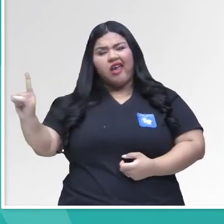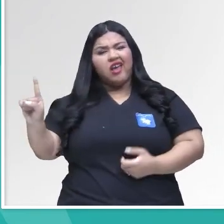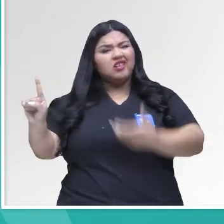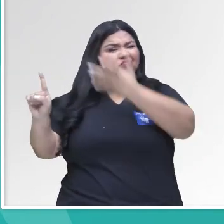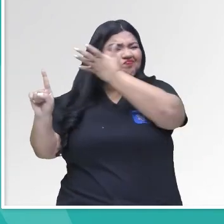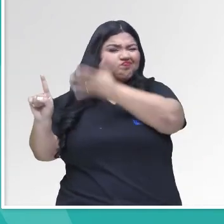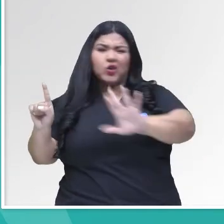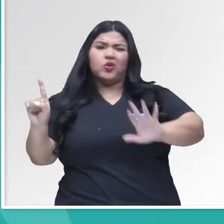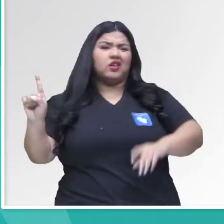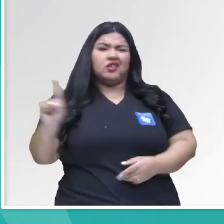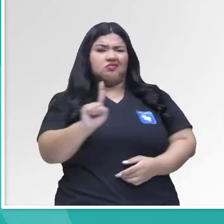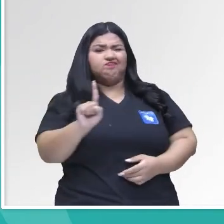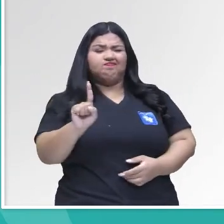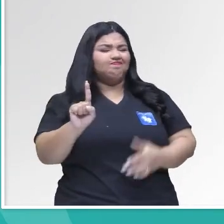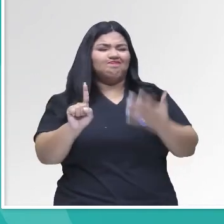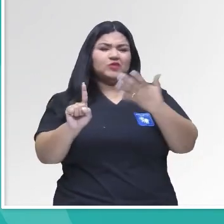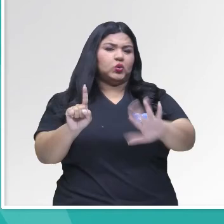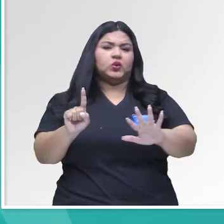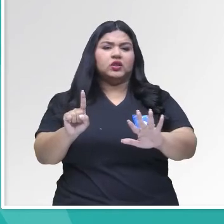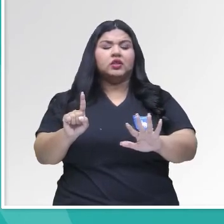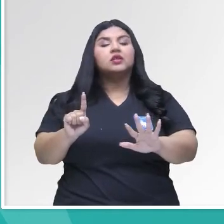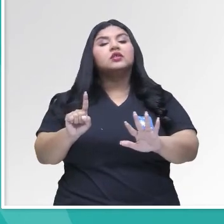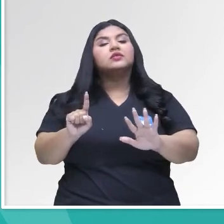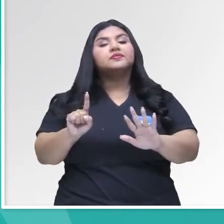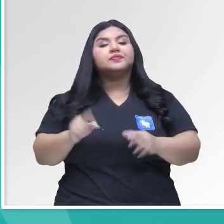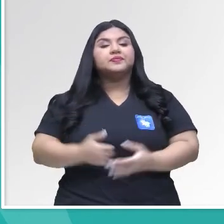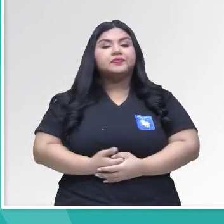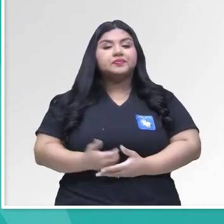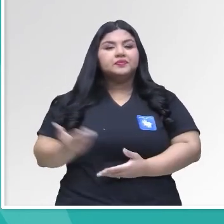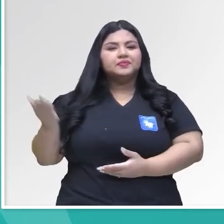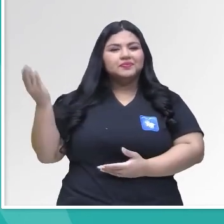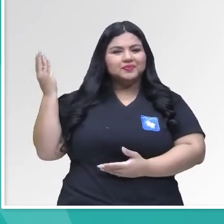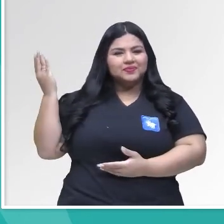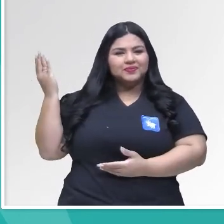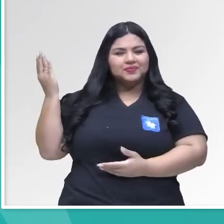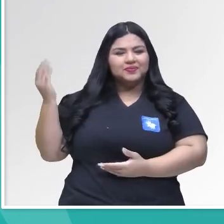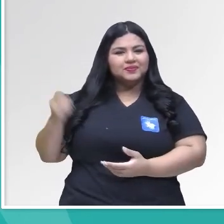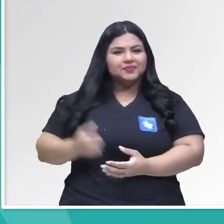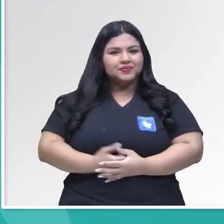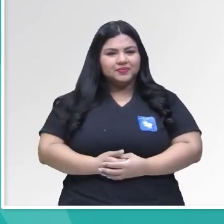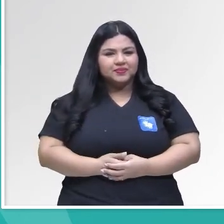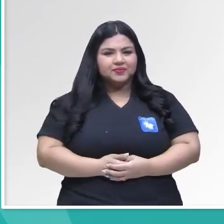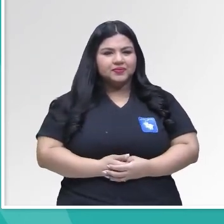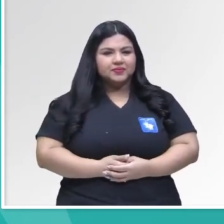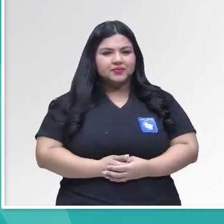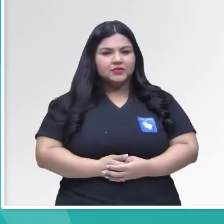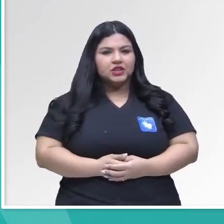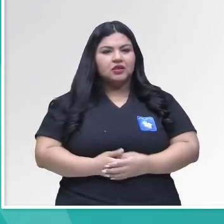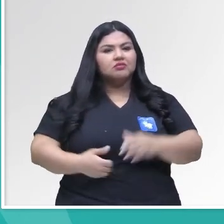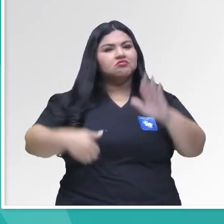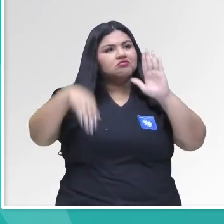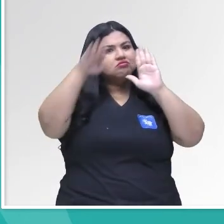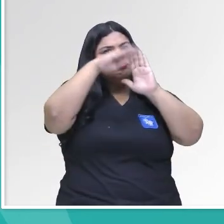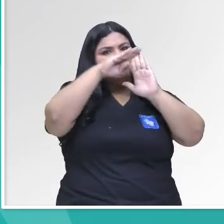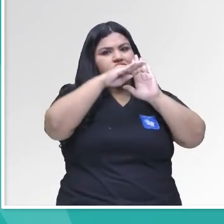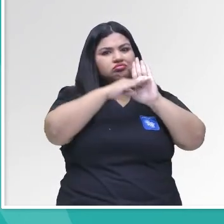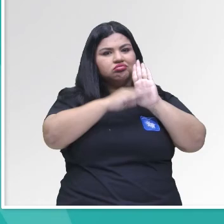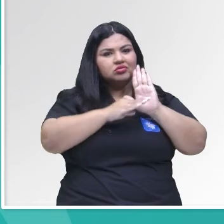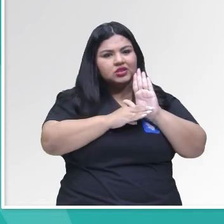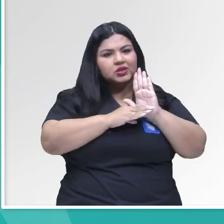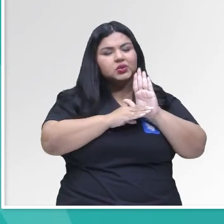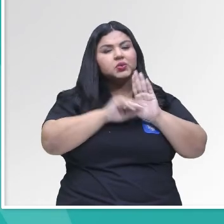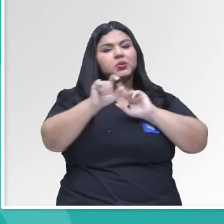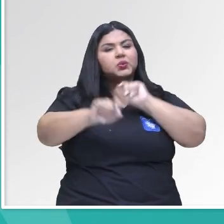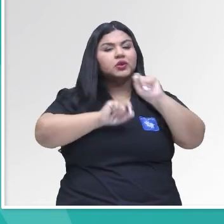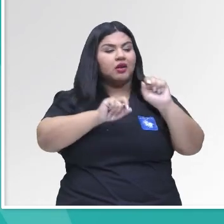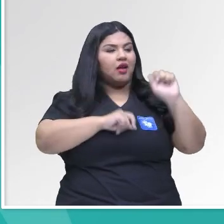Tá bom? Avançando, olha o que acontece agora. Olha o que temos aí. Uma relação de acréscimo. Por